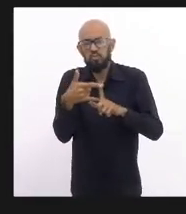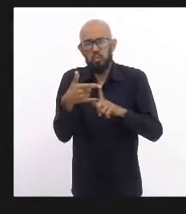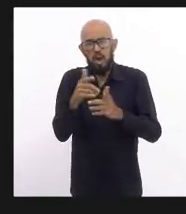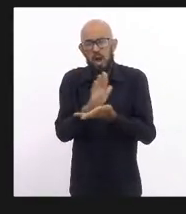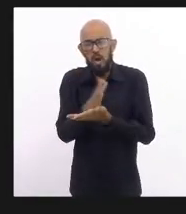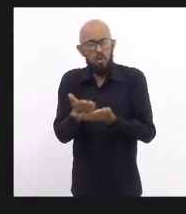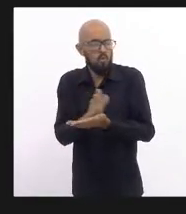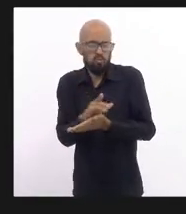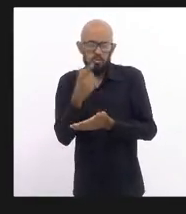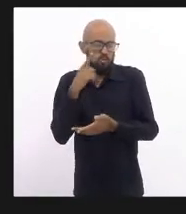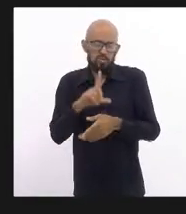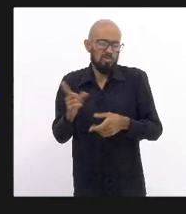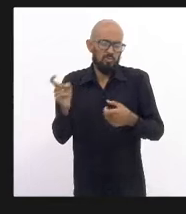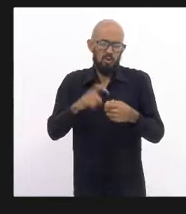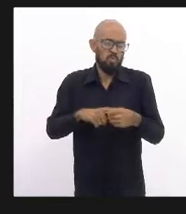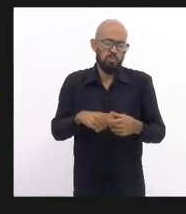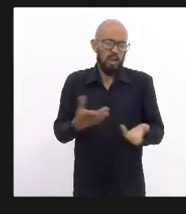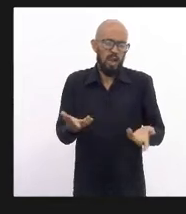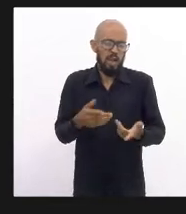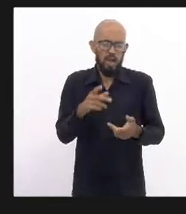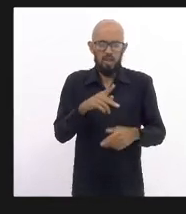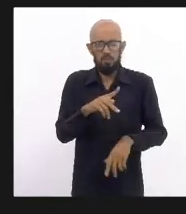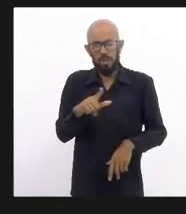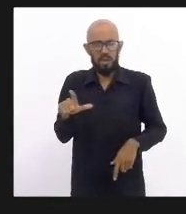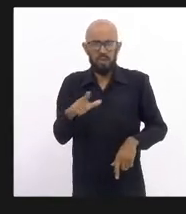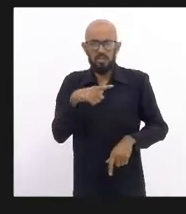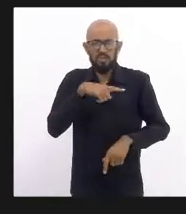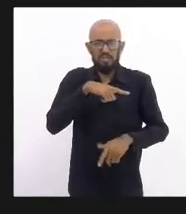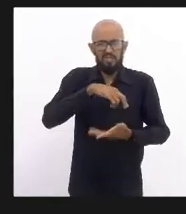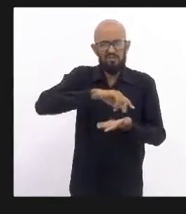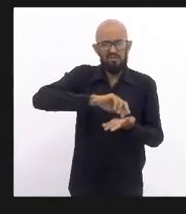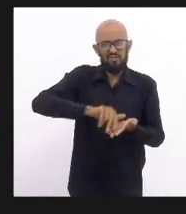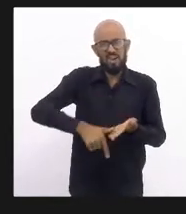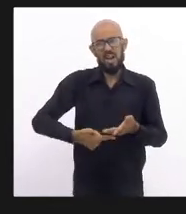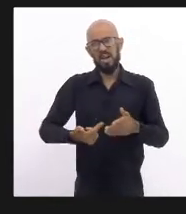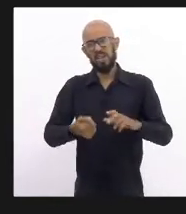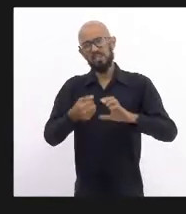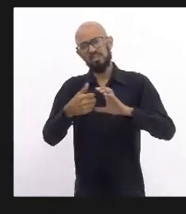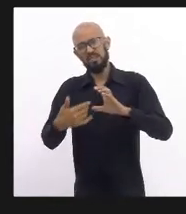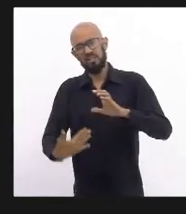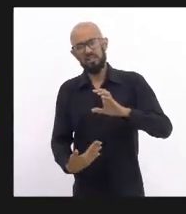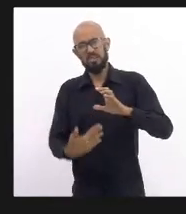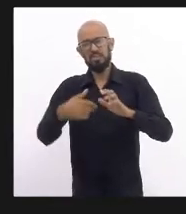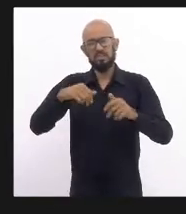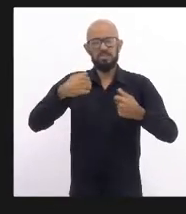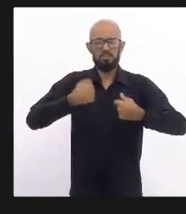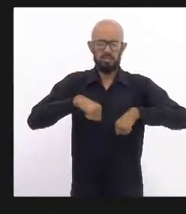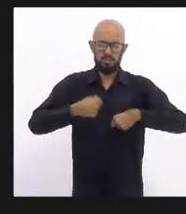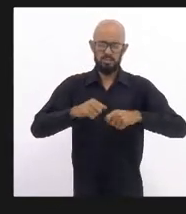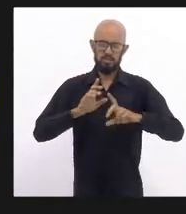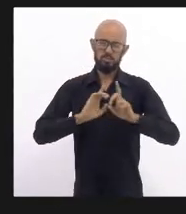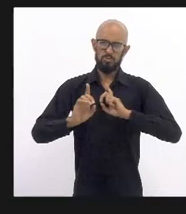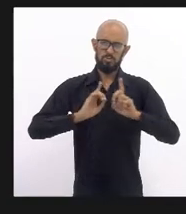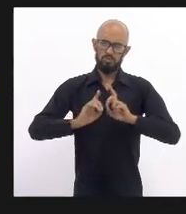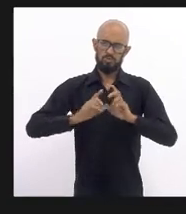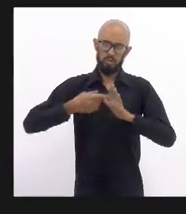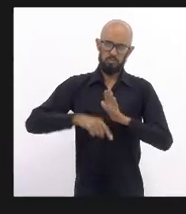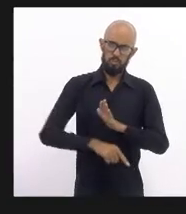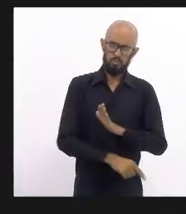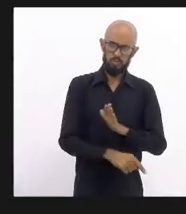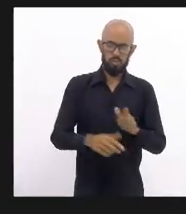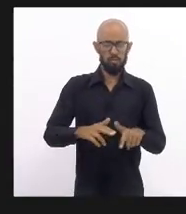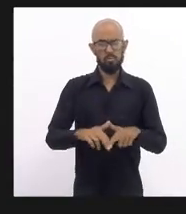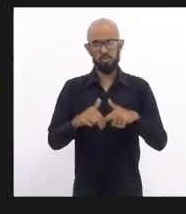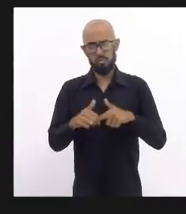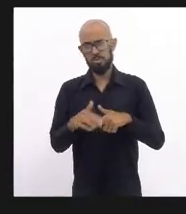inicialmente regressaram. É um projeto que envolve diversos fatores e que merece uma discussão mais ampla por parte do parlamento. Por isso aqui